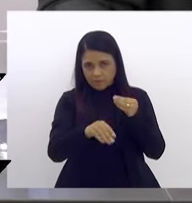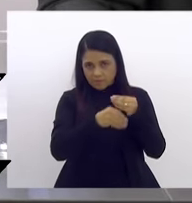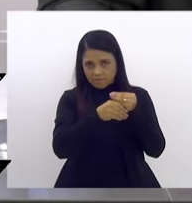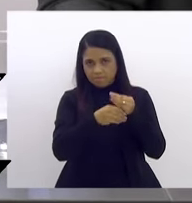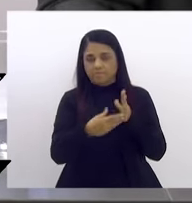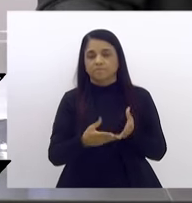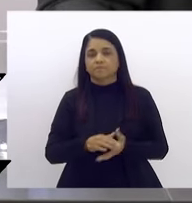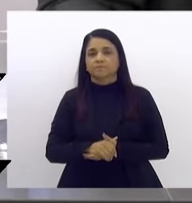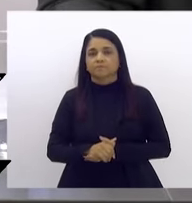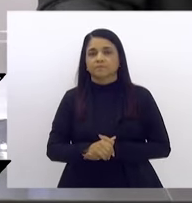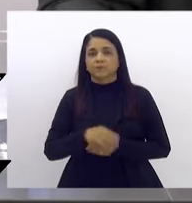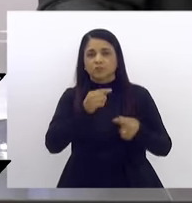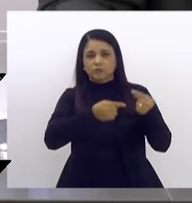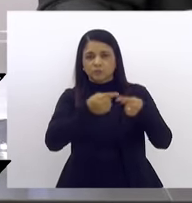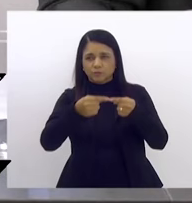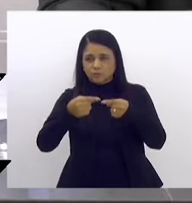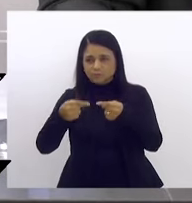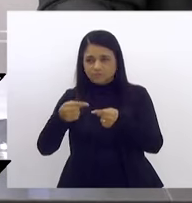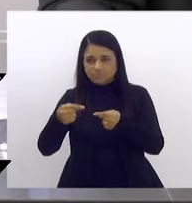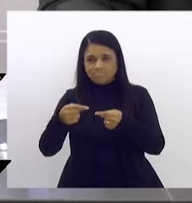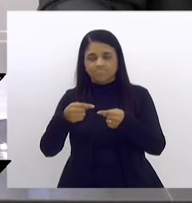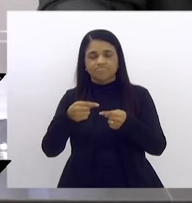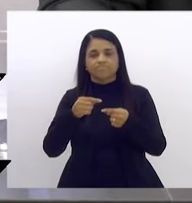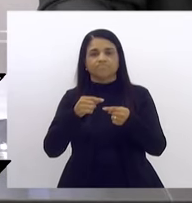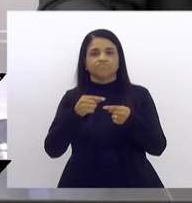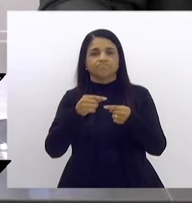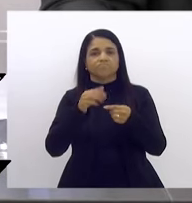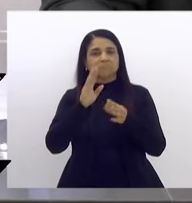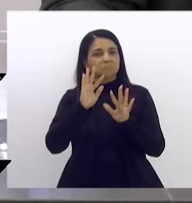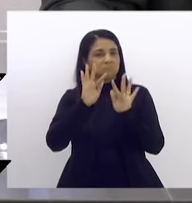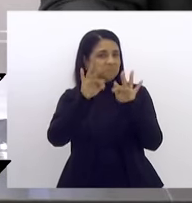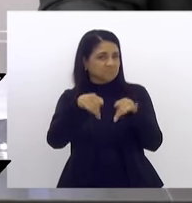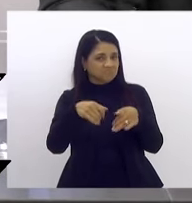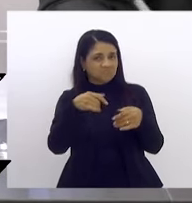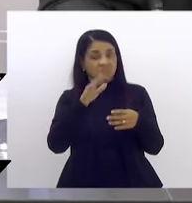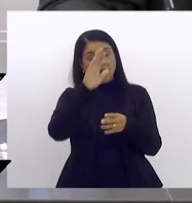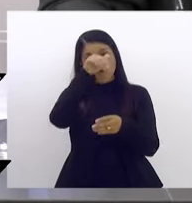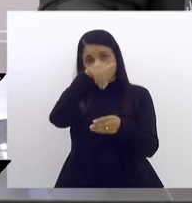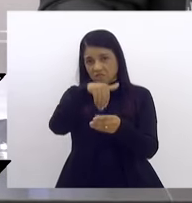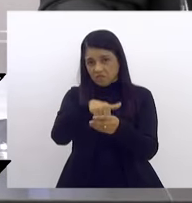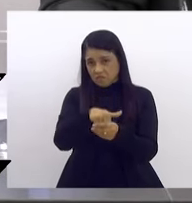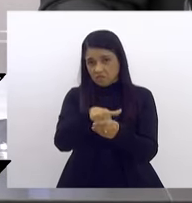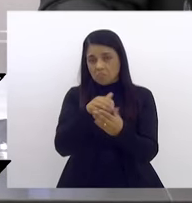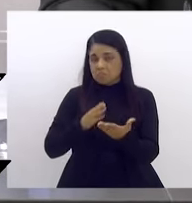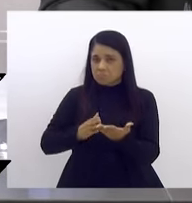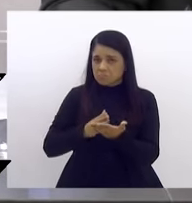discussão não havendo Quem Queira discutir em votação